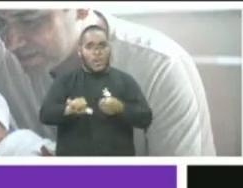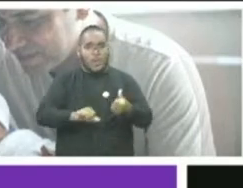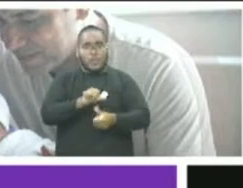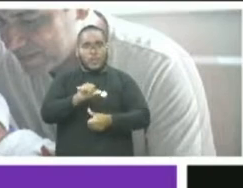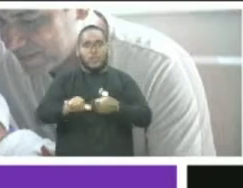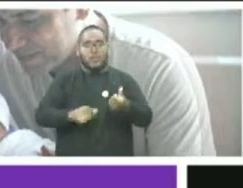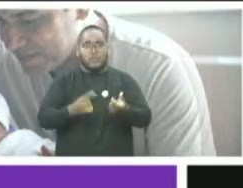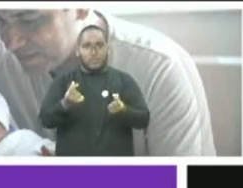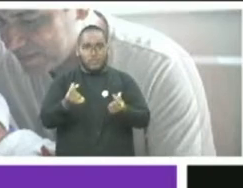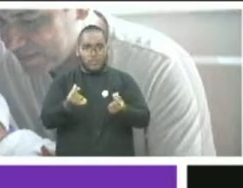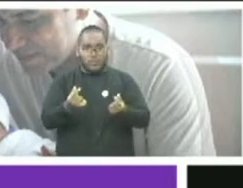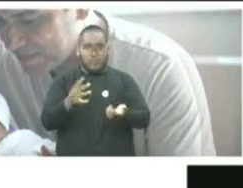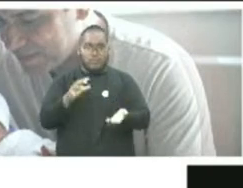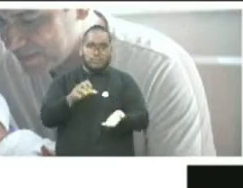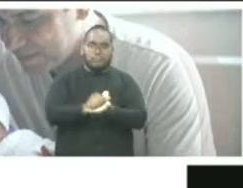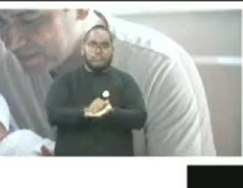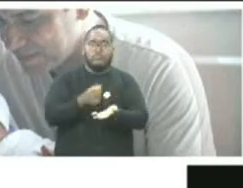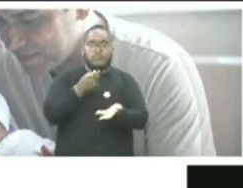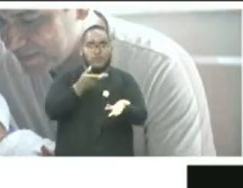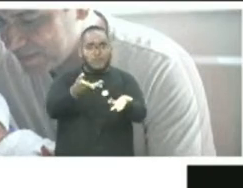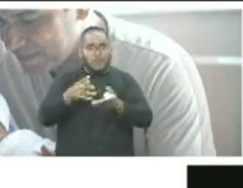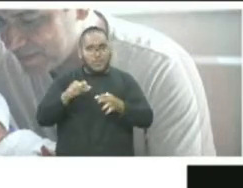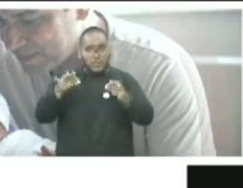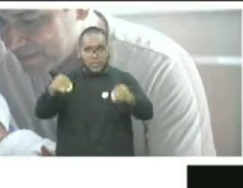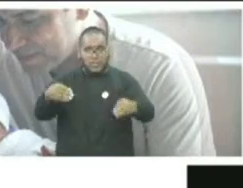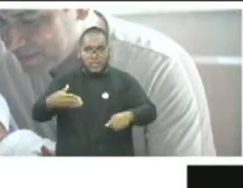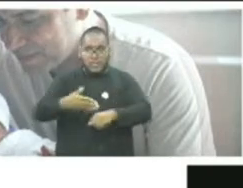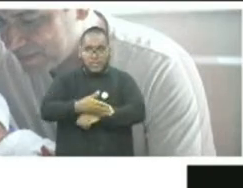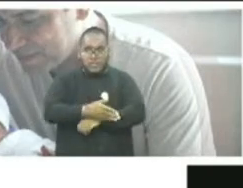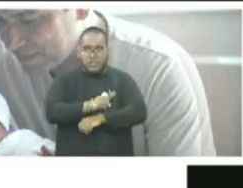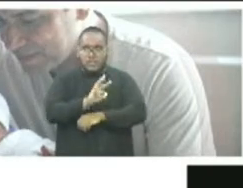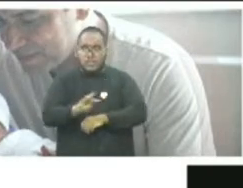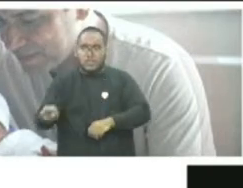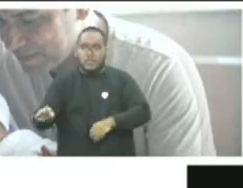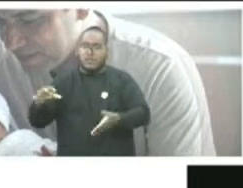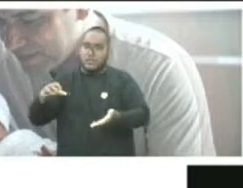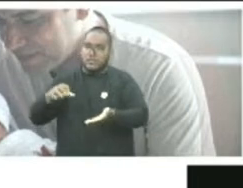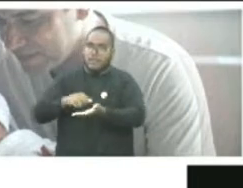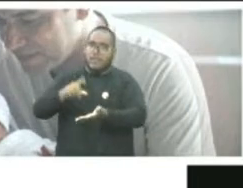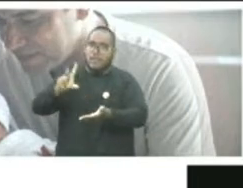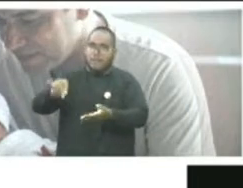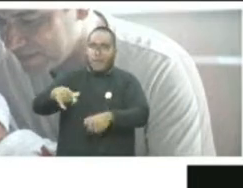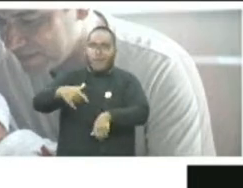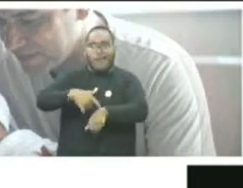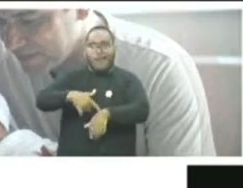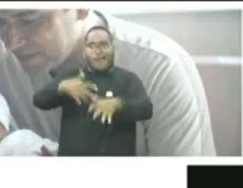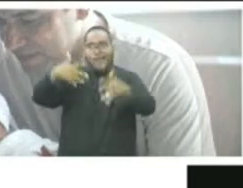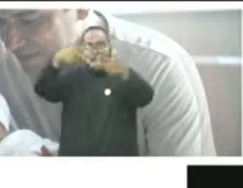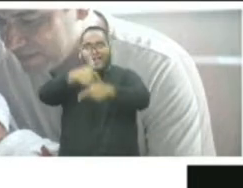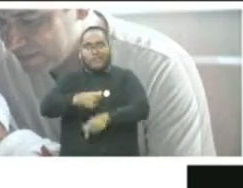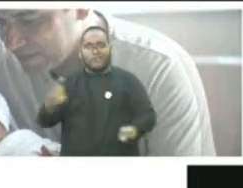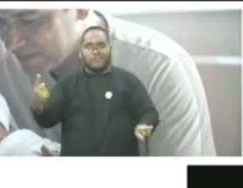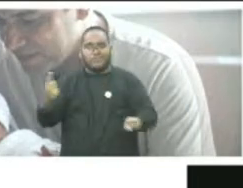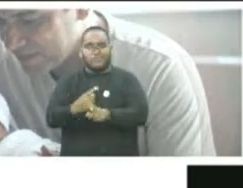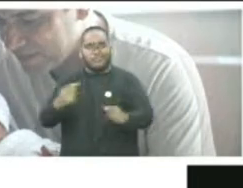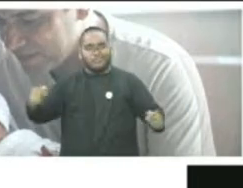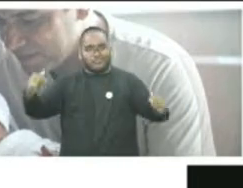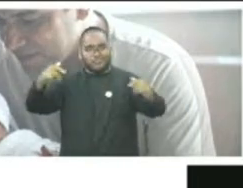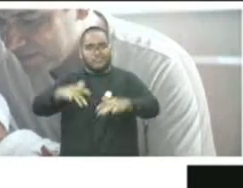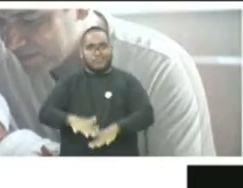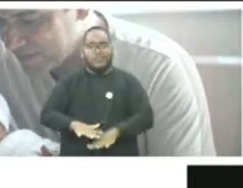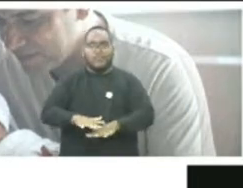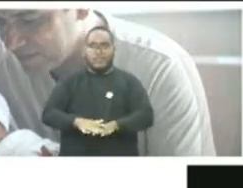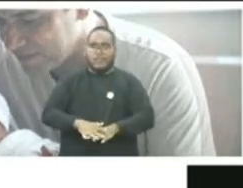ali o site, se inscreverem, vai ser um momento lindo, vai ser um encontro inesquecível em novembro, em Brasília.